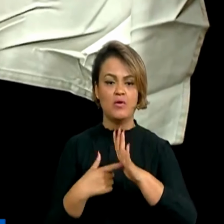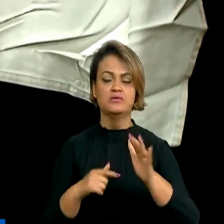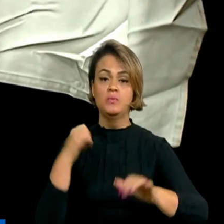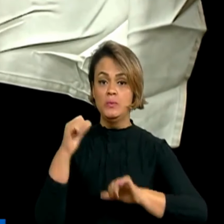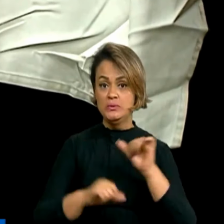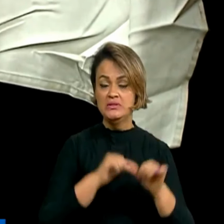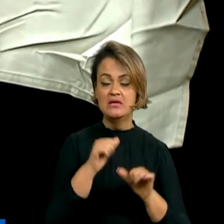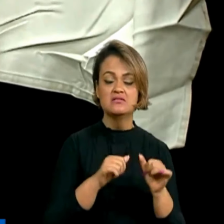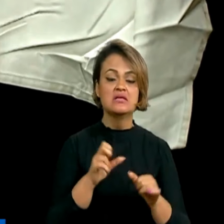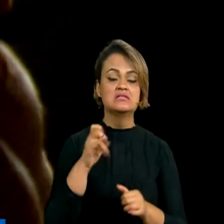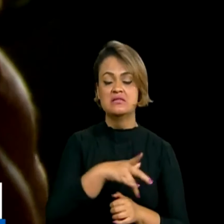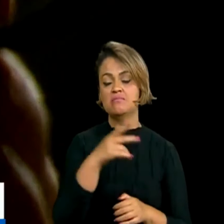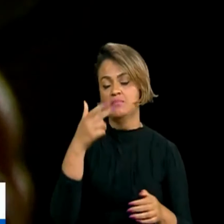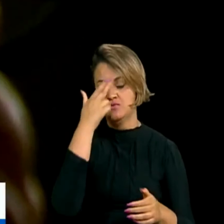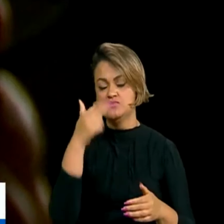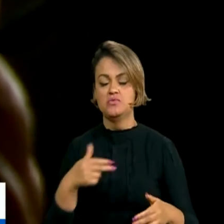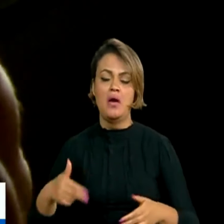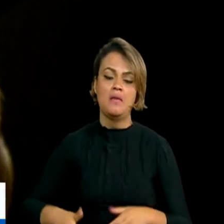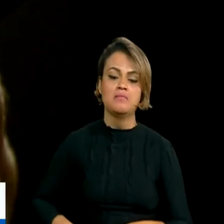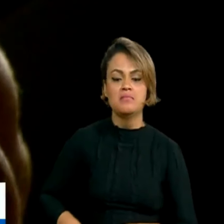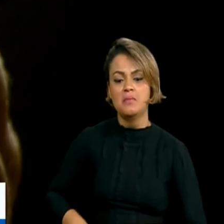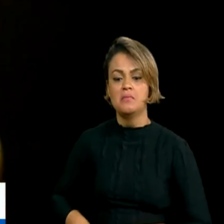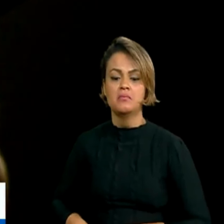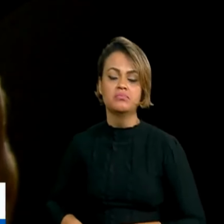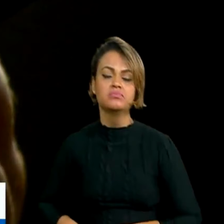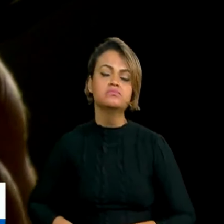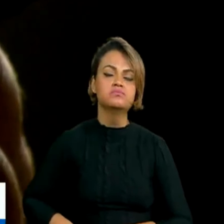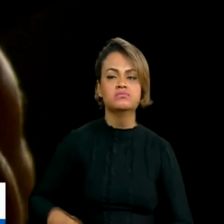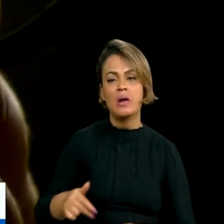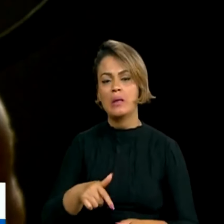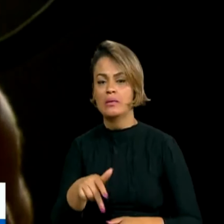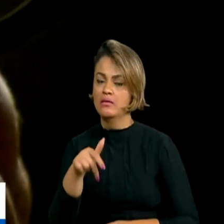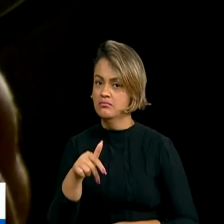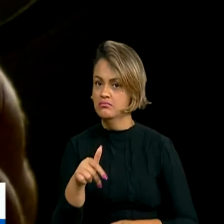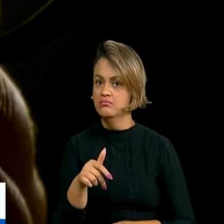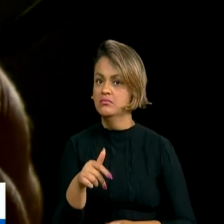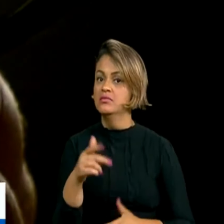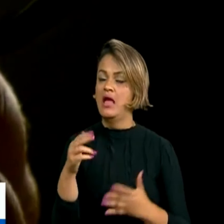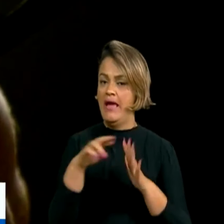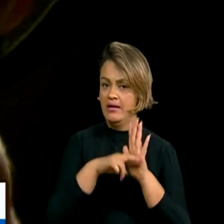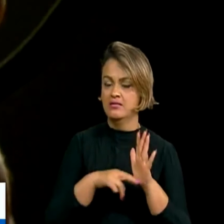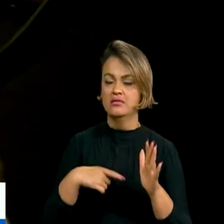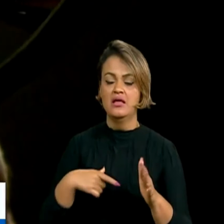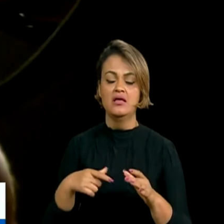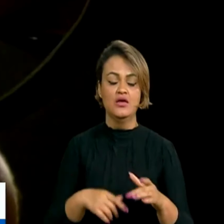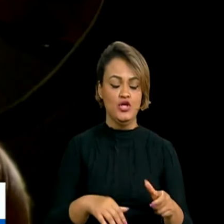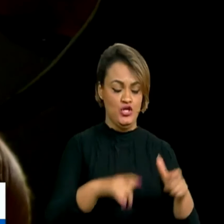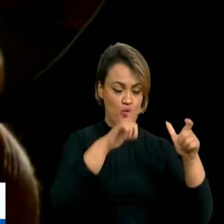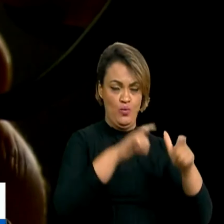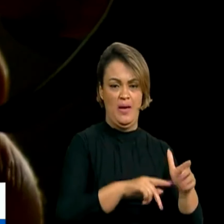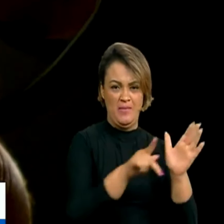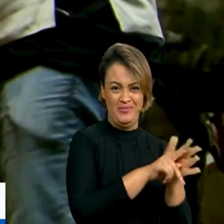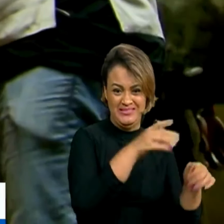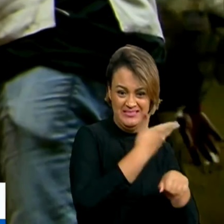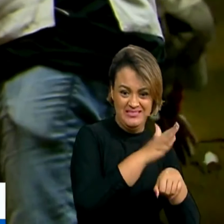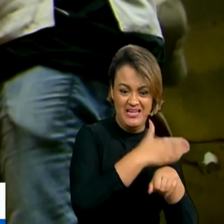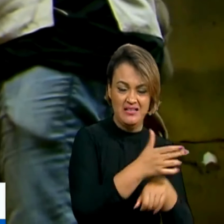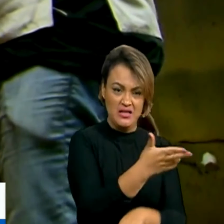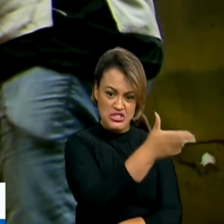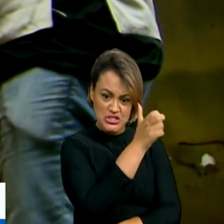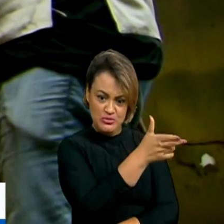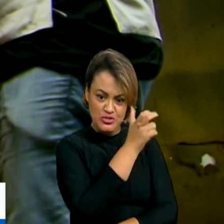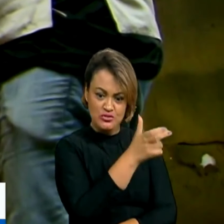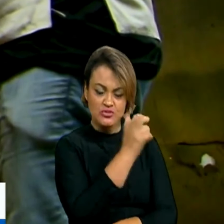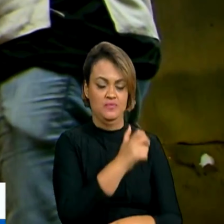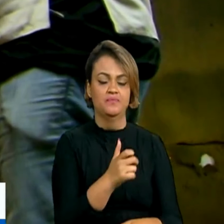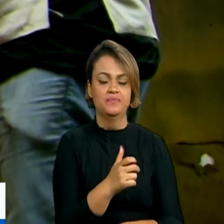para quem transitar com armas de fogo pelo país e restringe o funcionamento dos clubes de tiro. Além disso, a